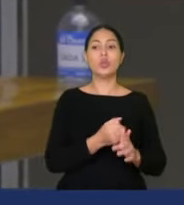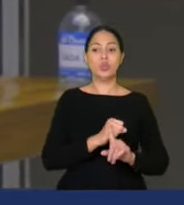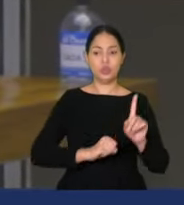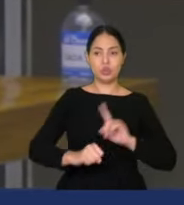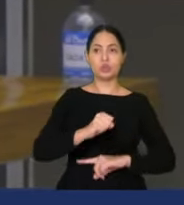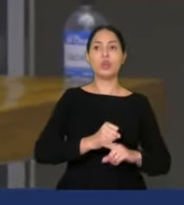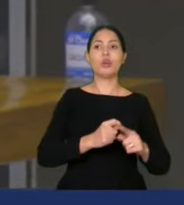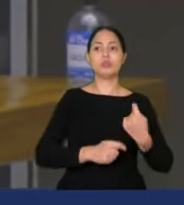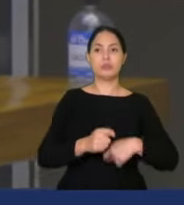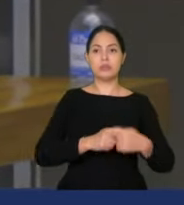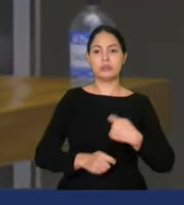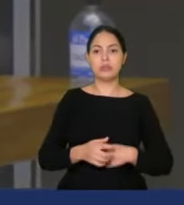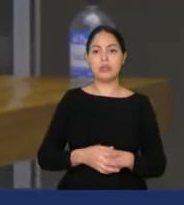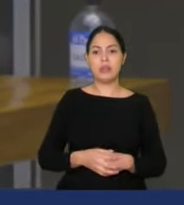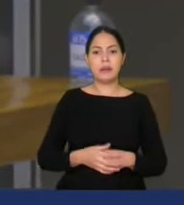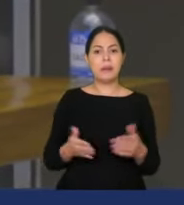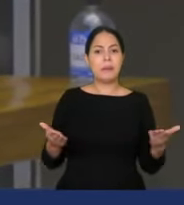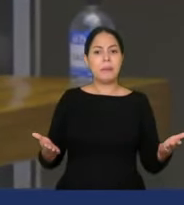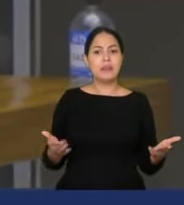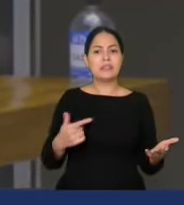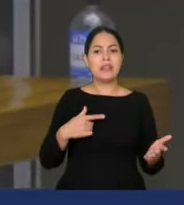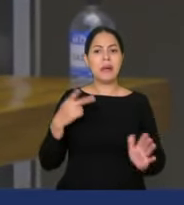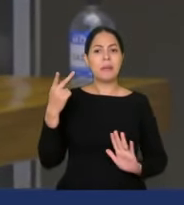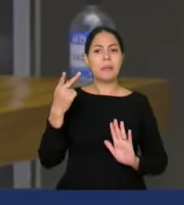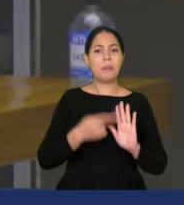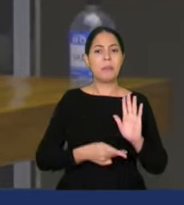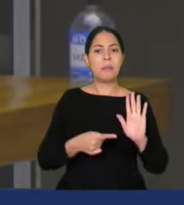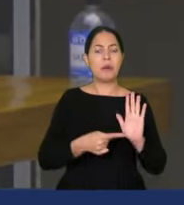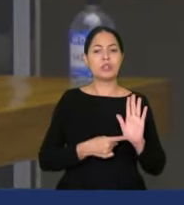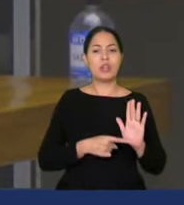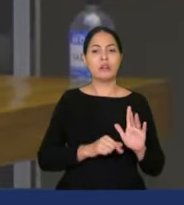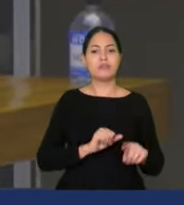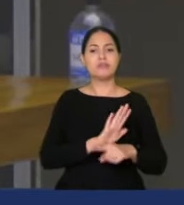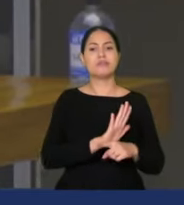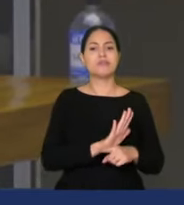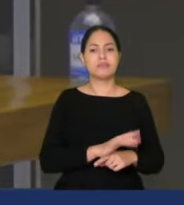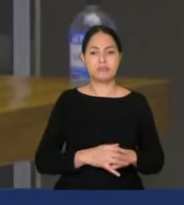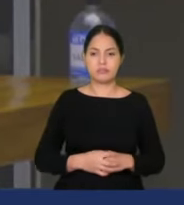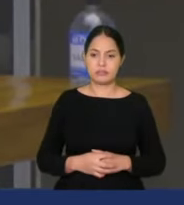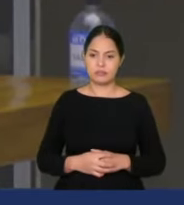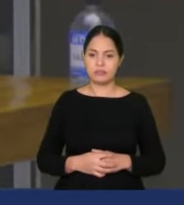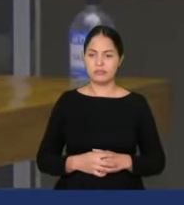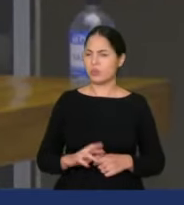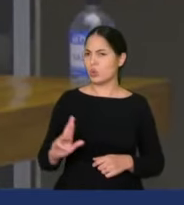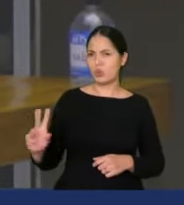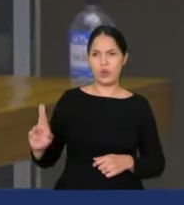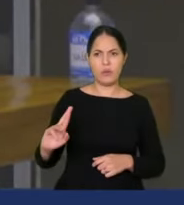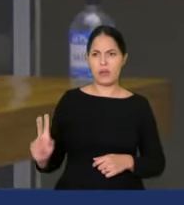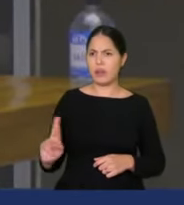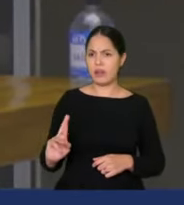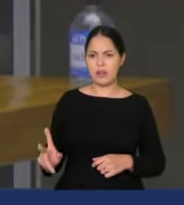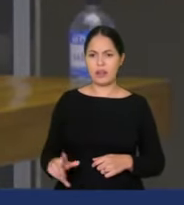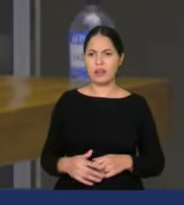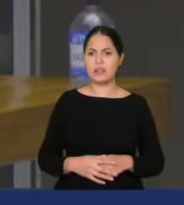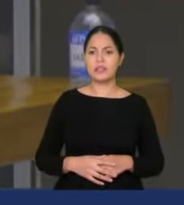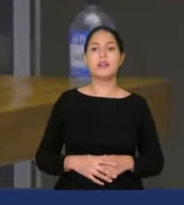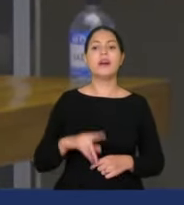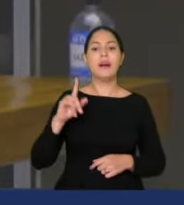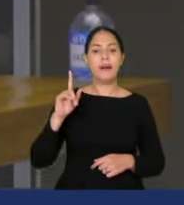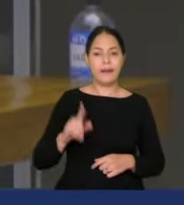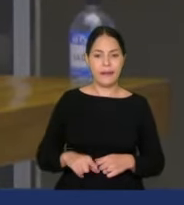está travado por um projeto. Não é um acaso a trava